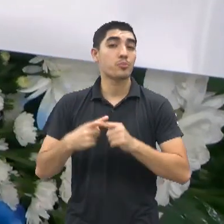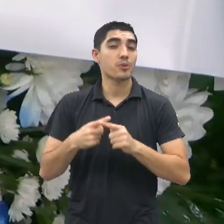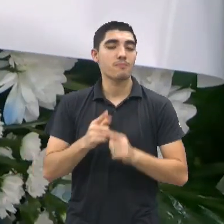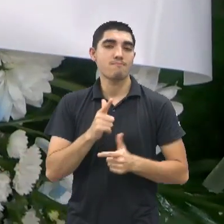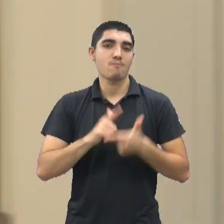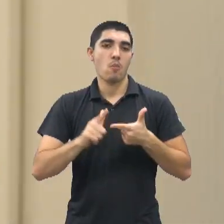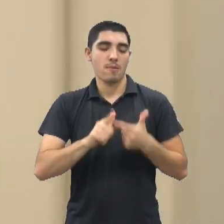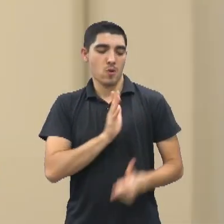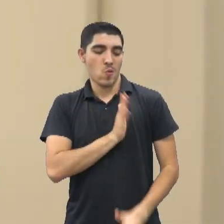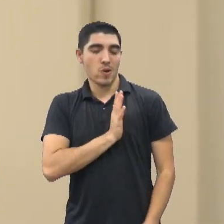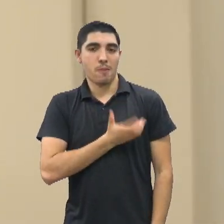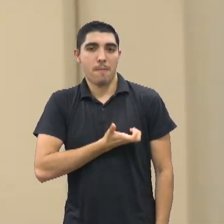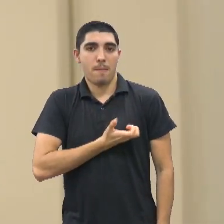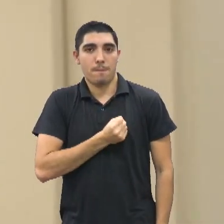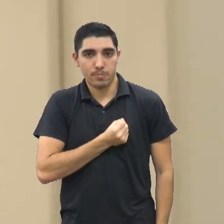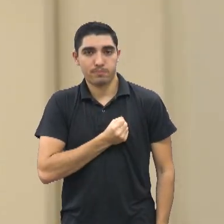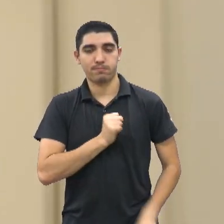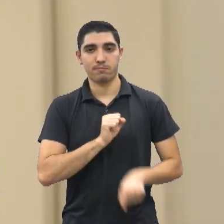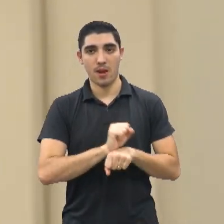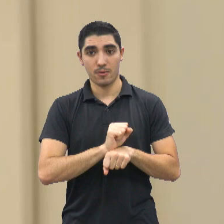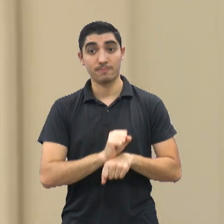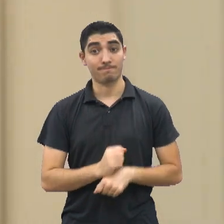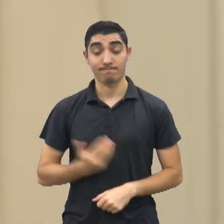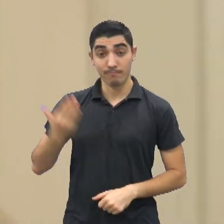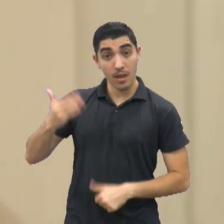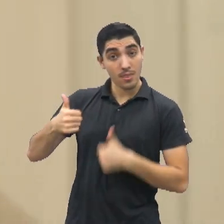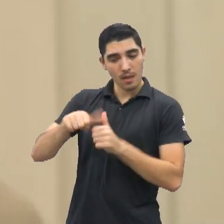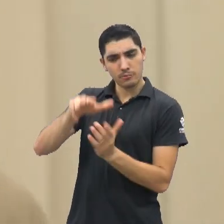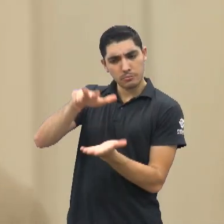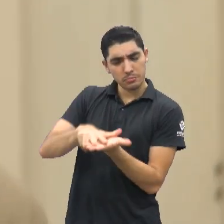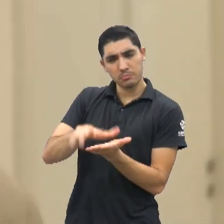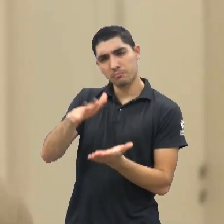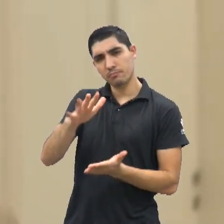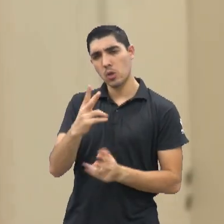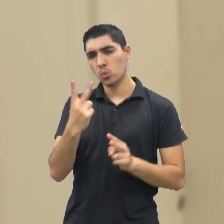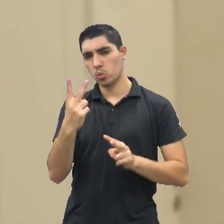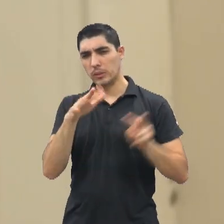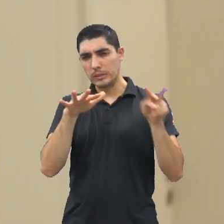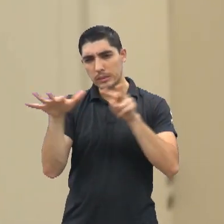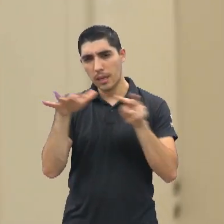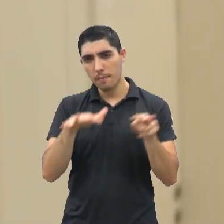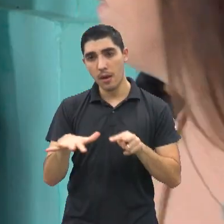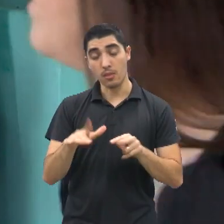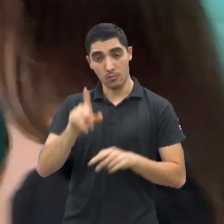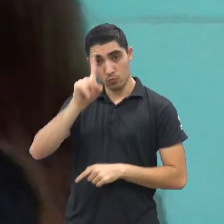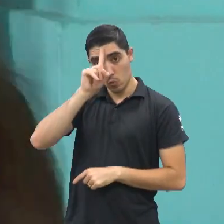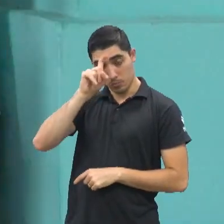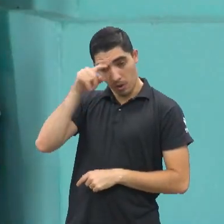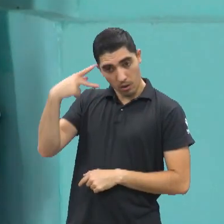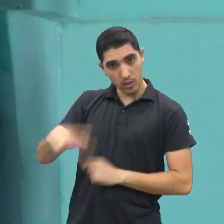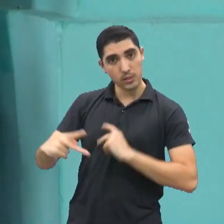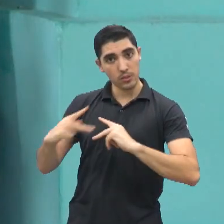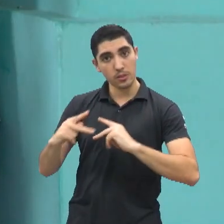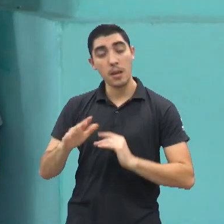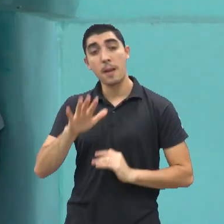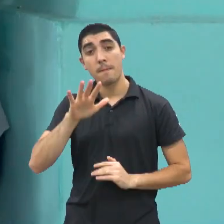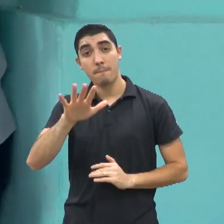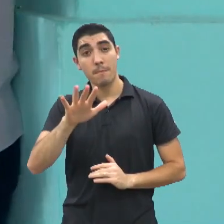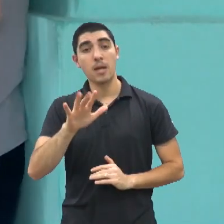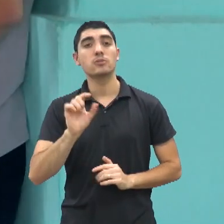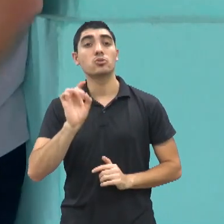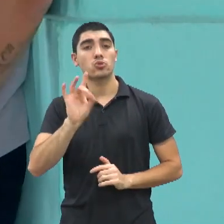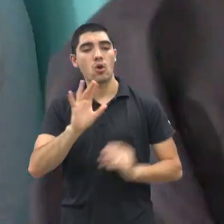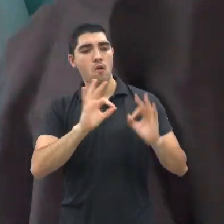cardíacos Celso Monteiro estava internado há pelo menos duas semanas em um hospital da cidade mas somente familiares e